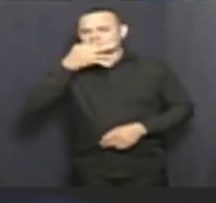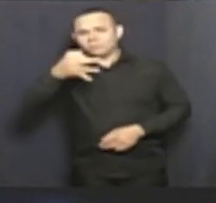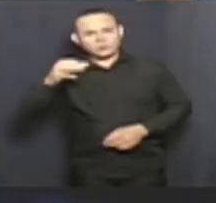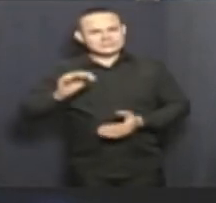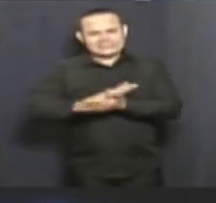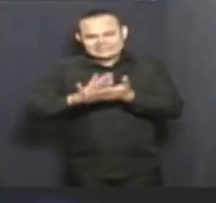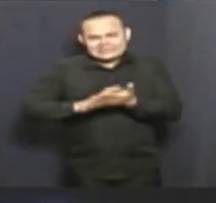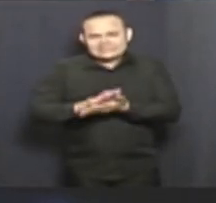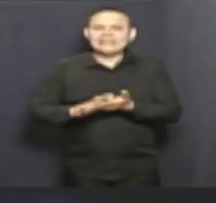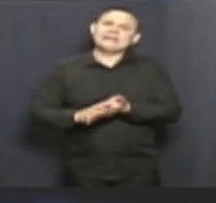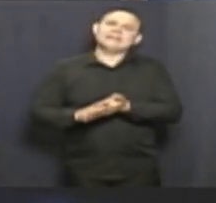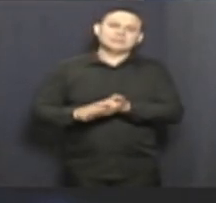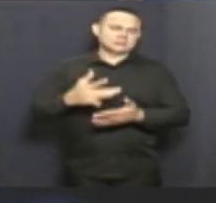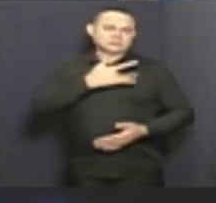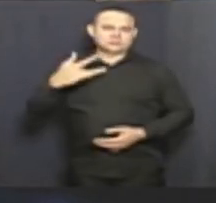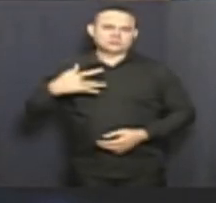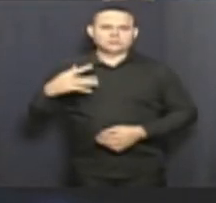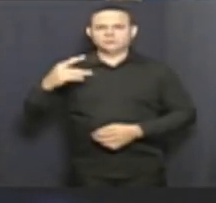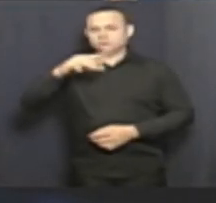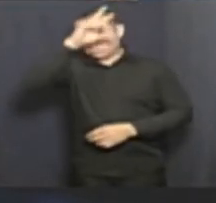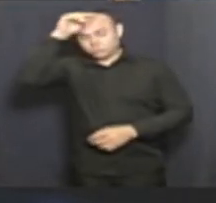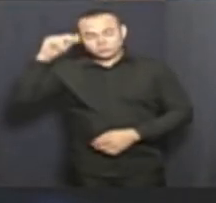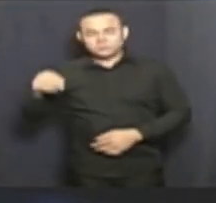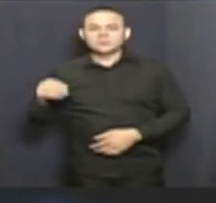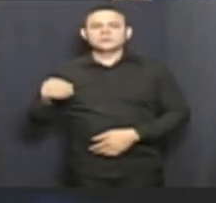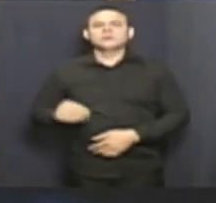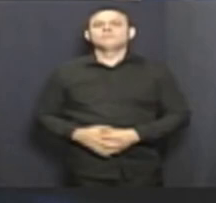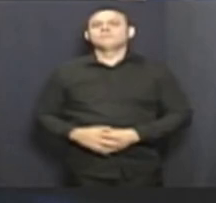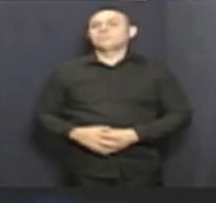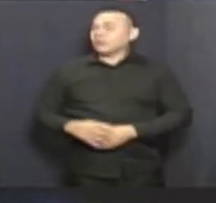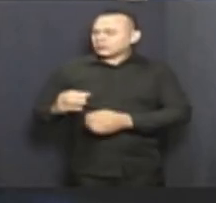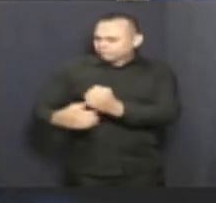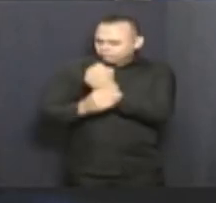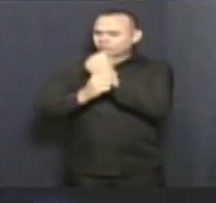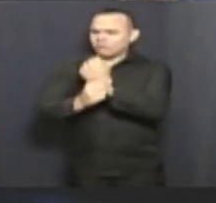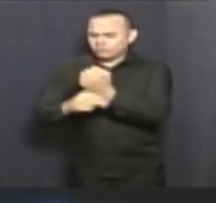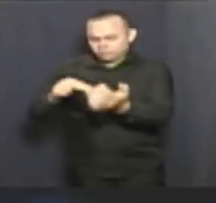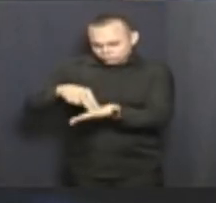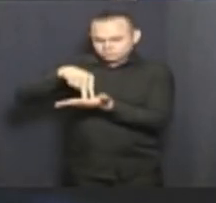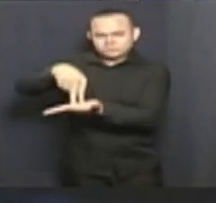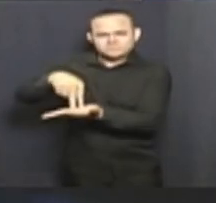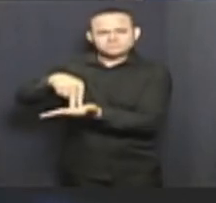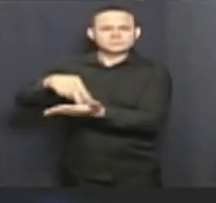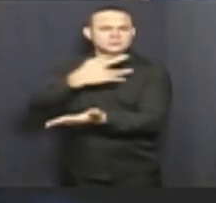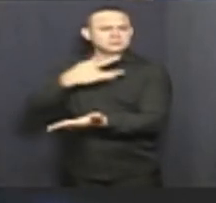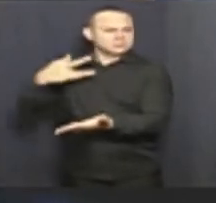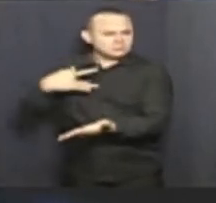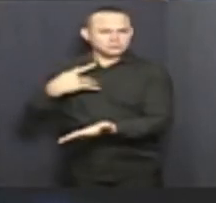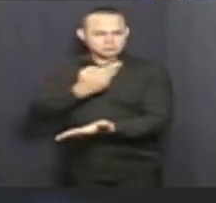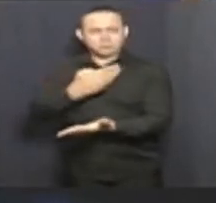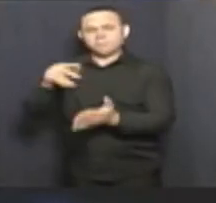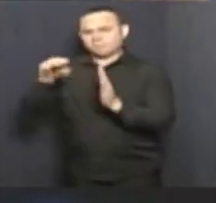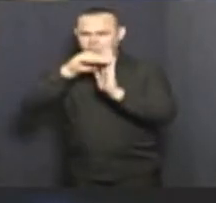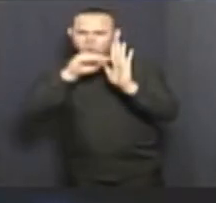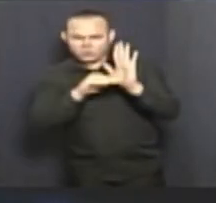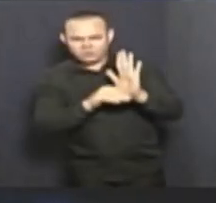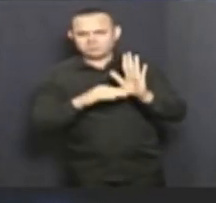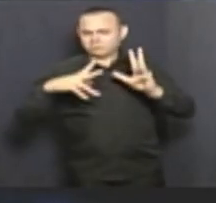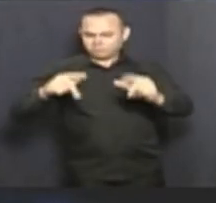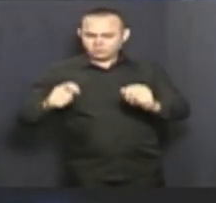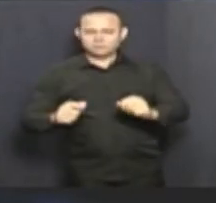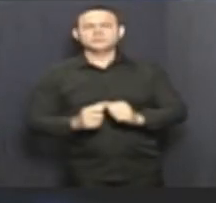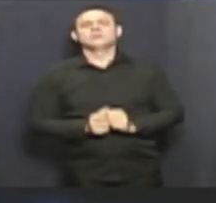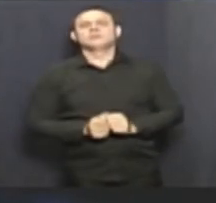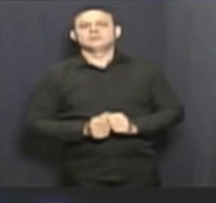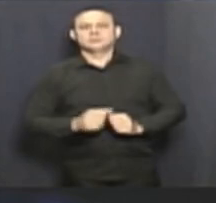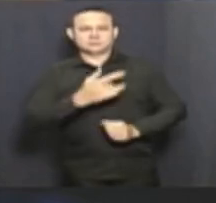consolidar a regionalização é o programa número um do nosso governo e ele vai ser consolidado porque nós estamos com as obras em